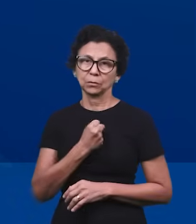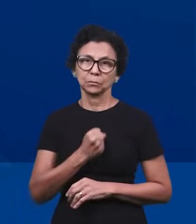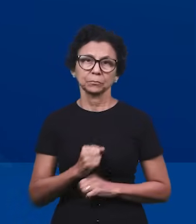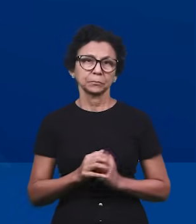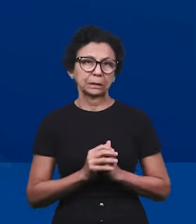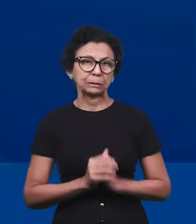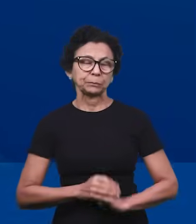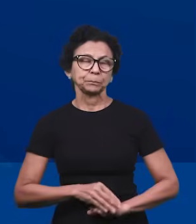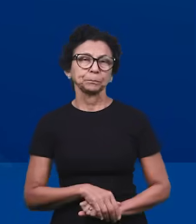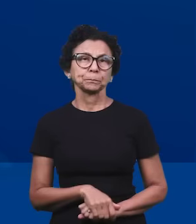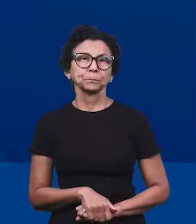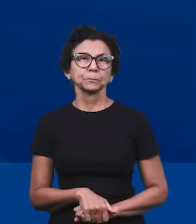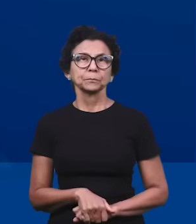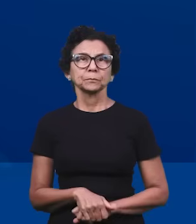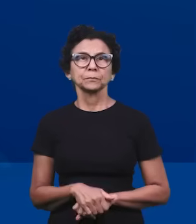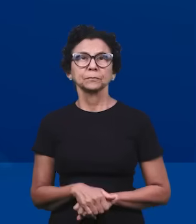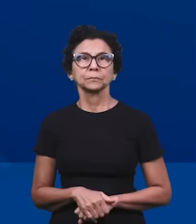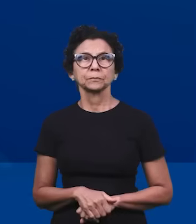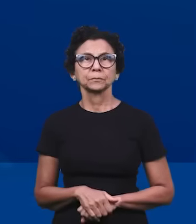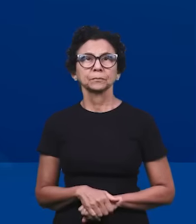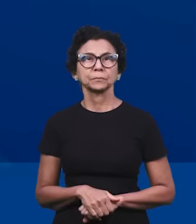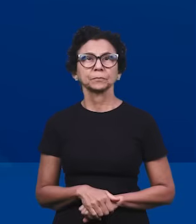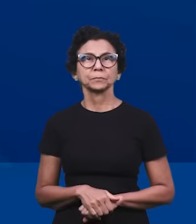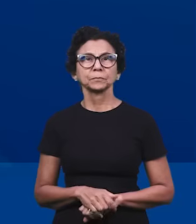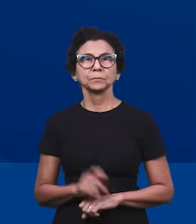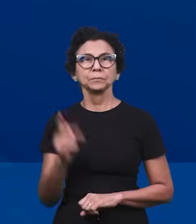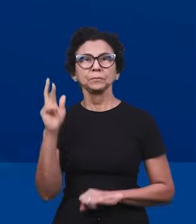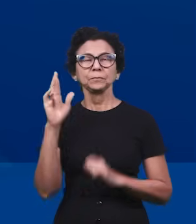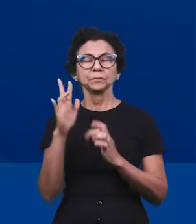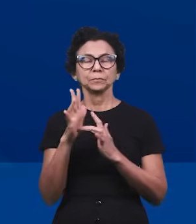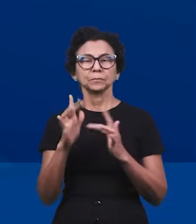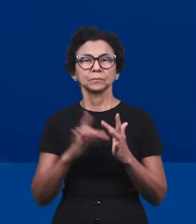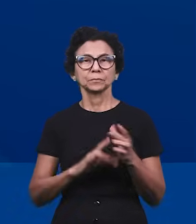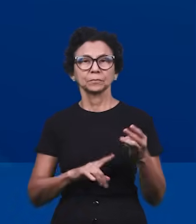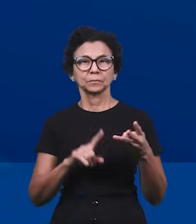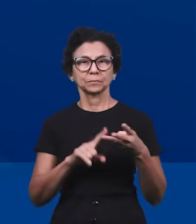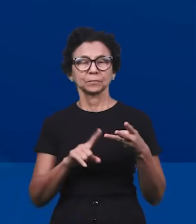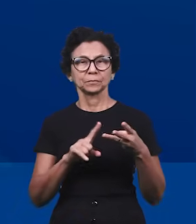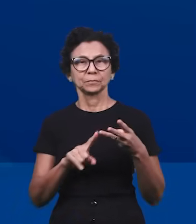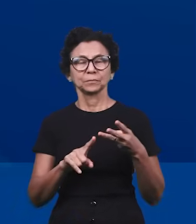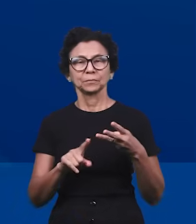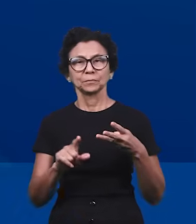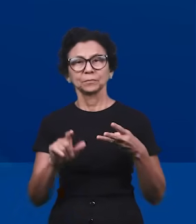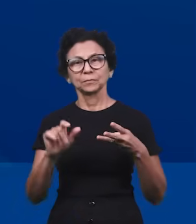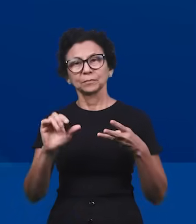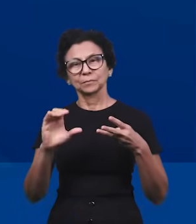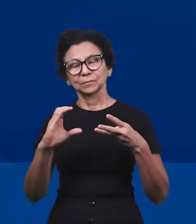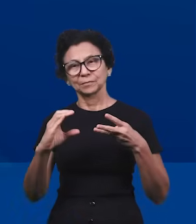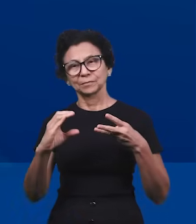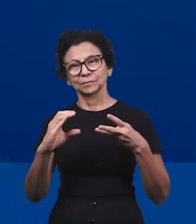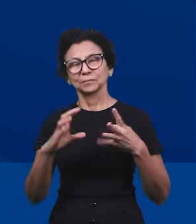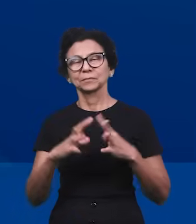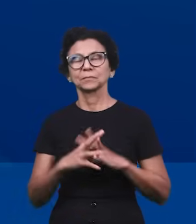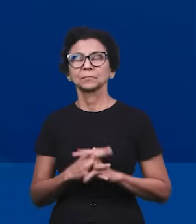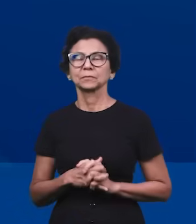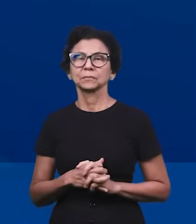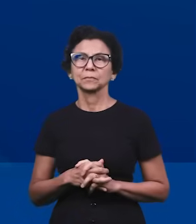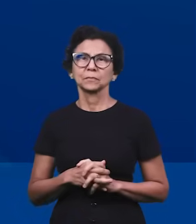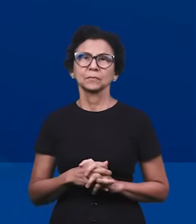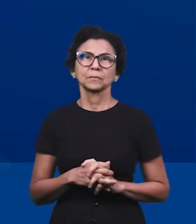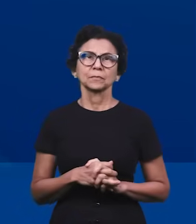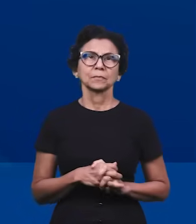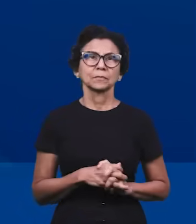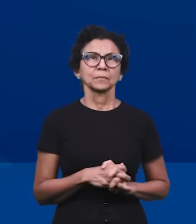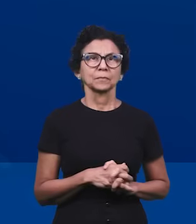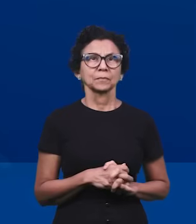A paz, Senhor Jesus. A paz, Senhor Jesus, irmãos. Eu estarei respondendo a pergunta de número 1, letra C. Lendo o texto